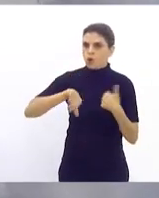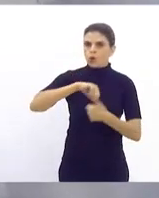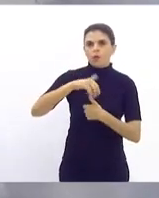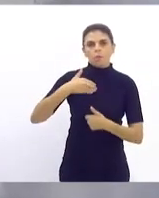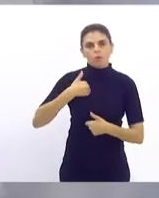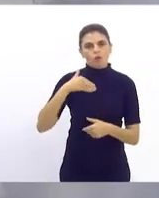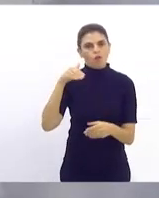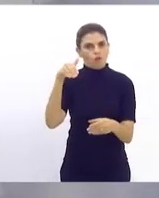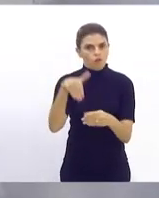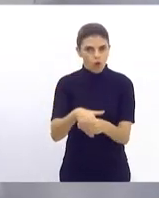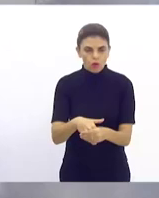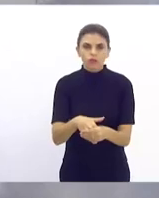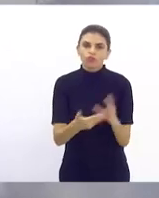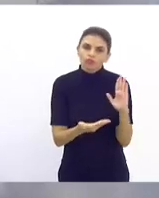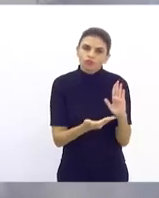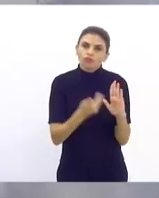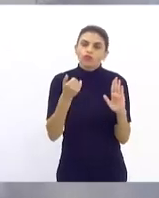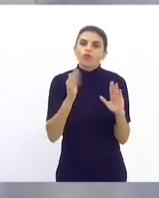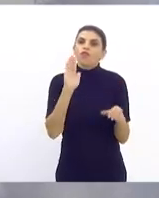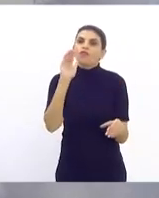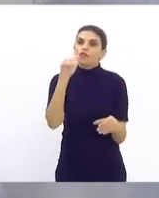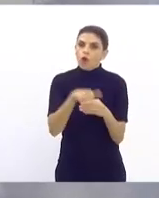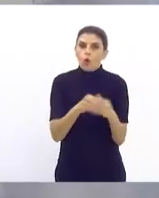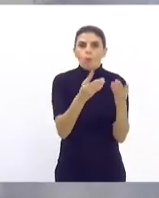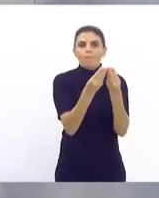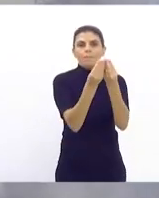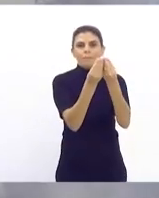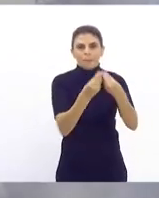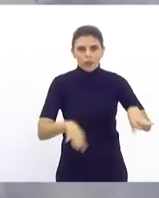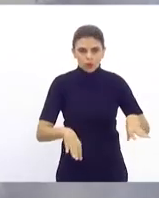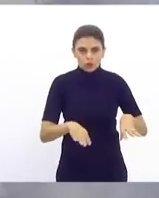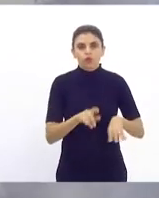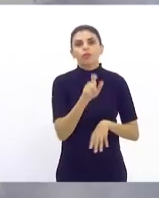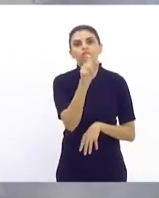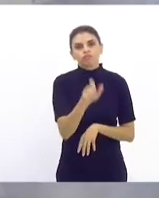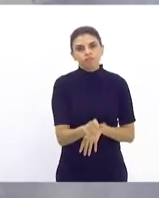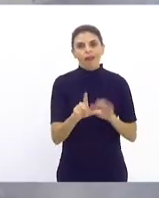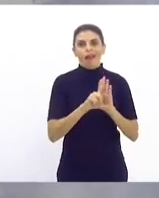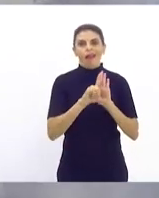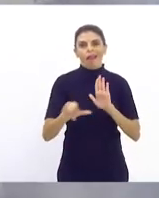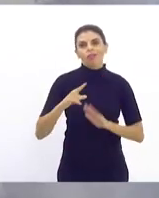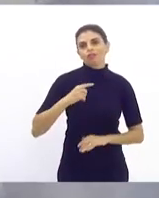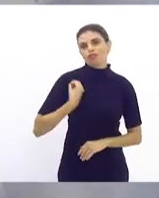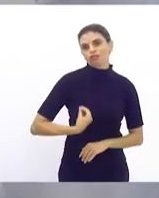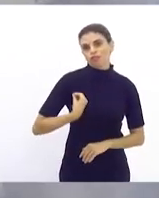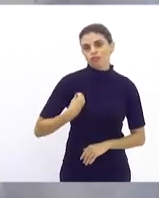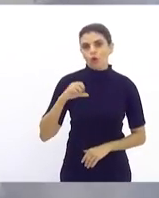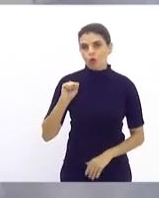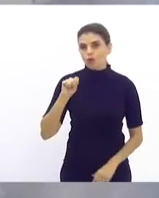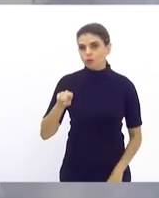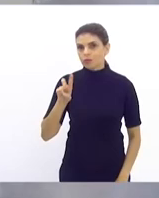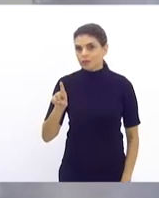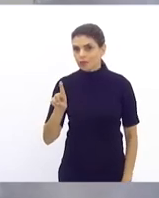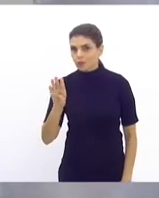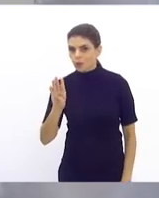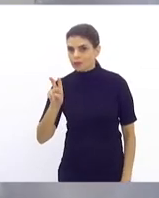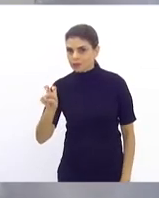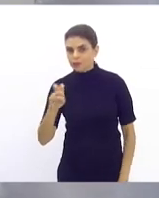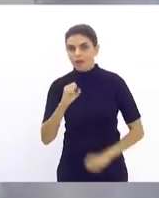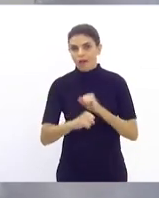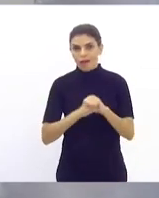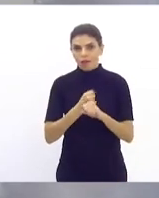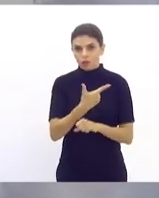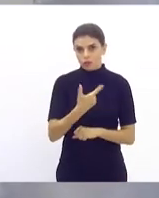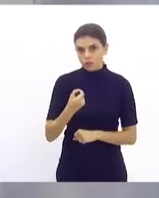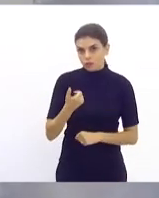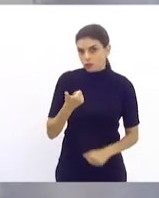voto, no sentido de votá-lo pela prejudicabilidade em razão da lei já em vigência 8.145 de 2018,